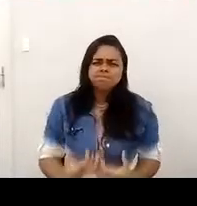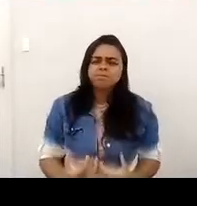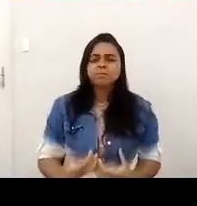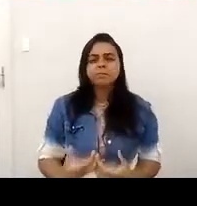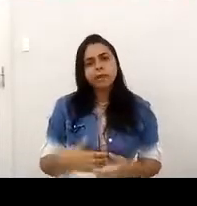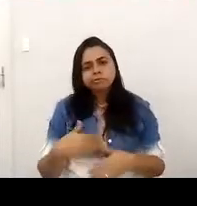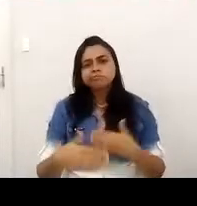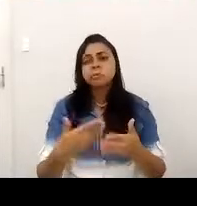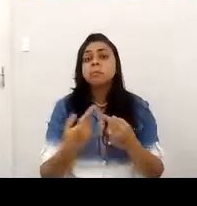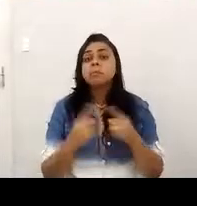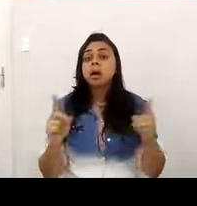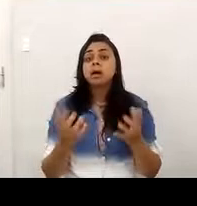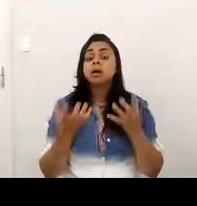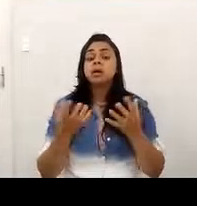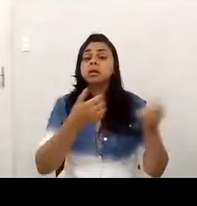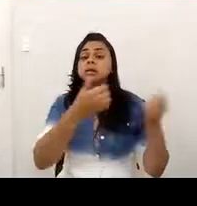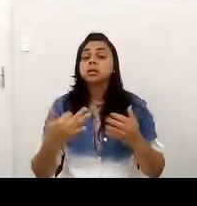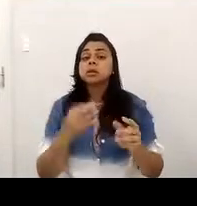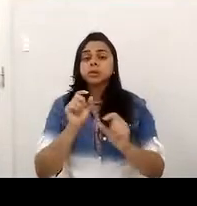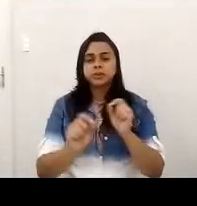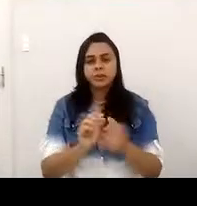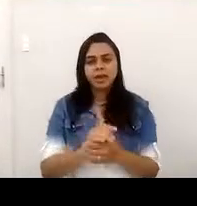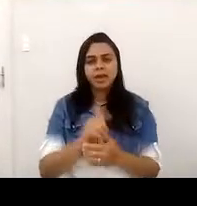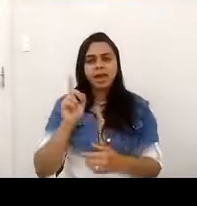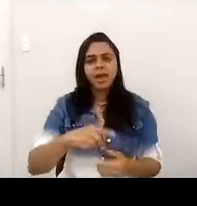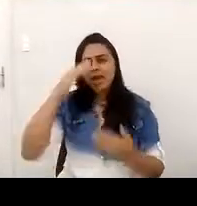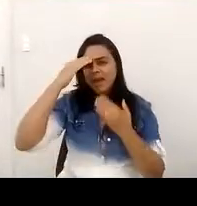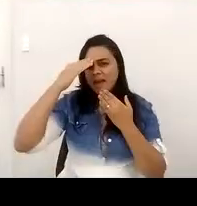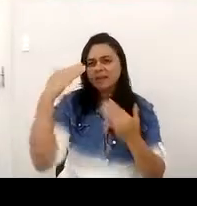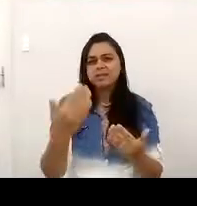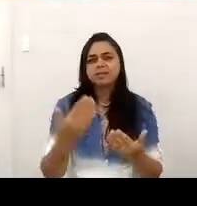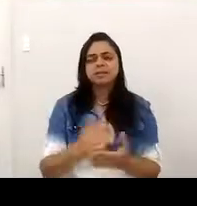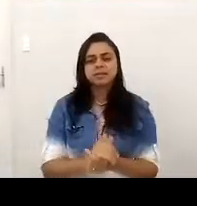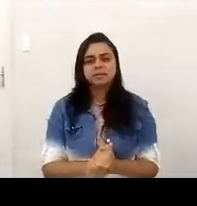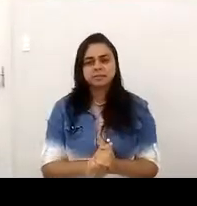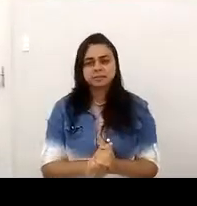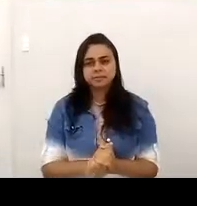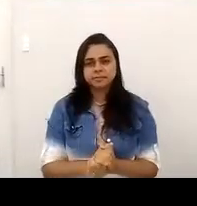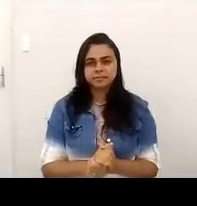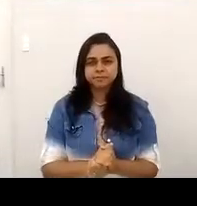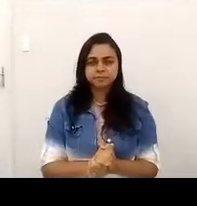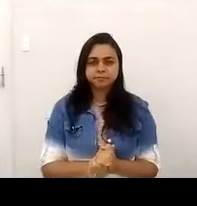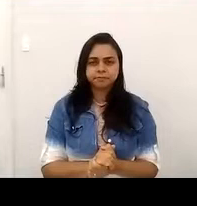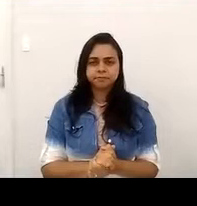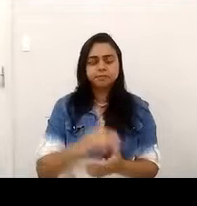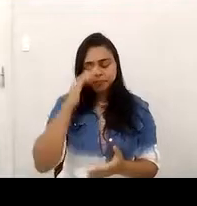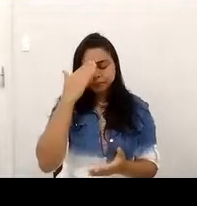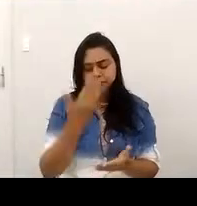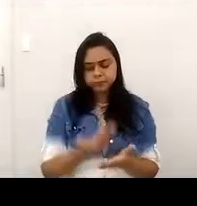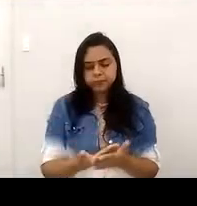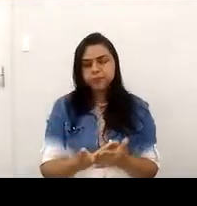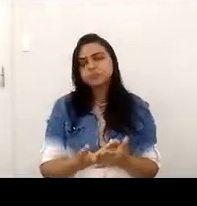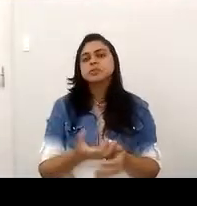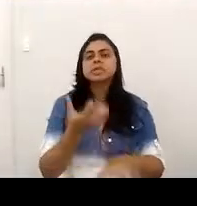Mas antes, o que eu queria falar é outra coisa, é agradecer mesmo. Eu acho que a disciplina da